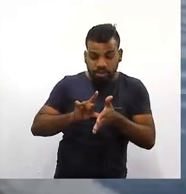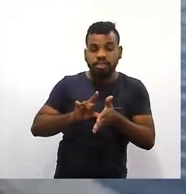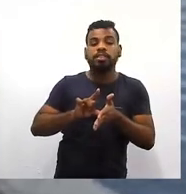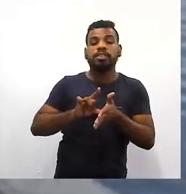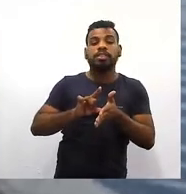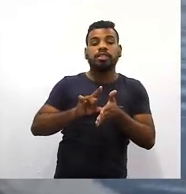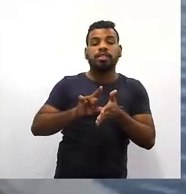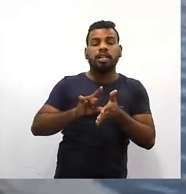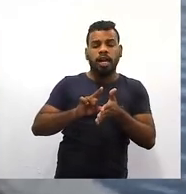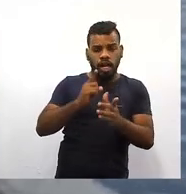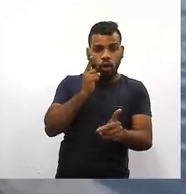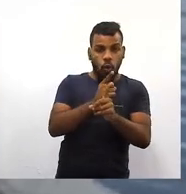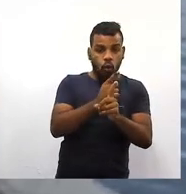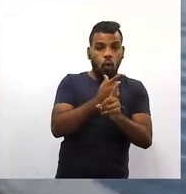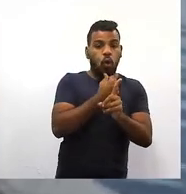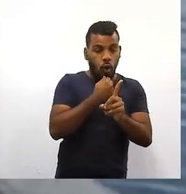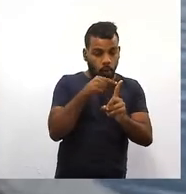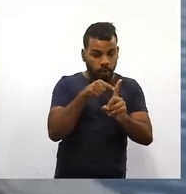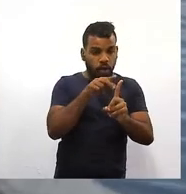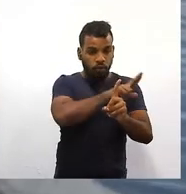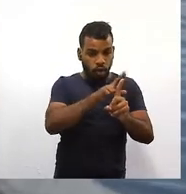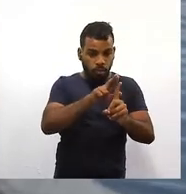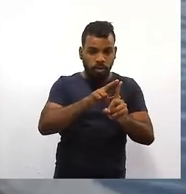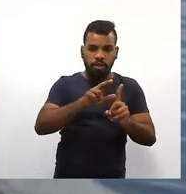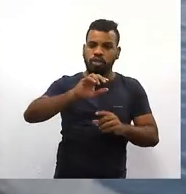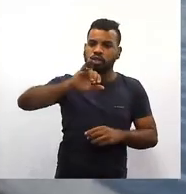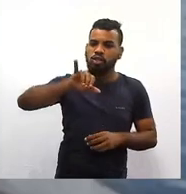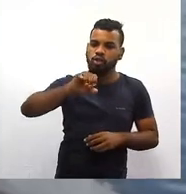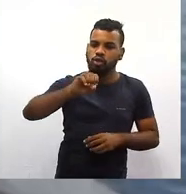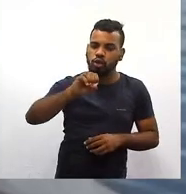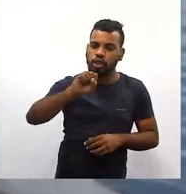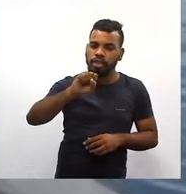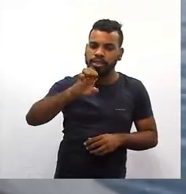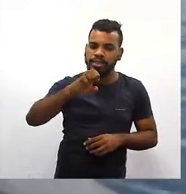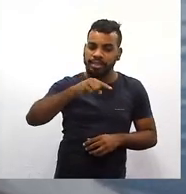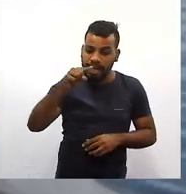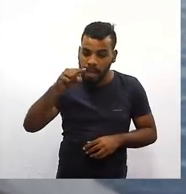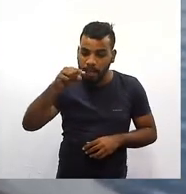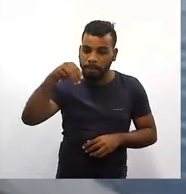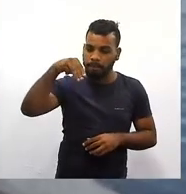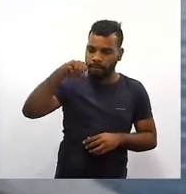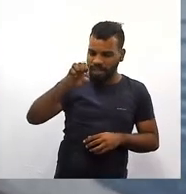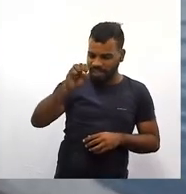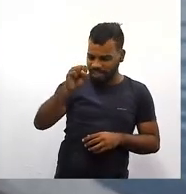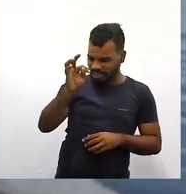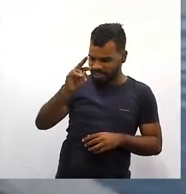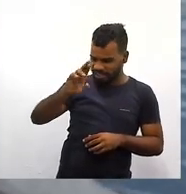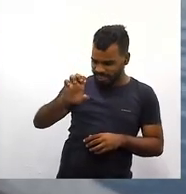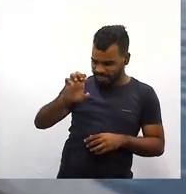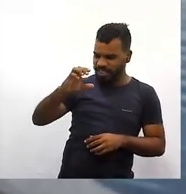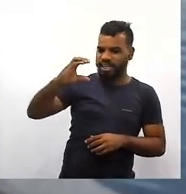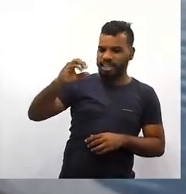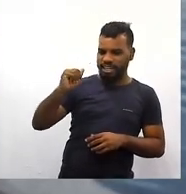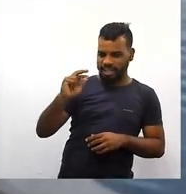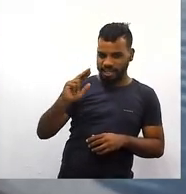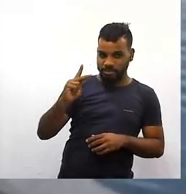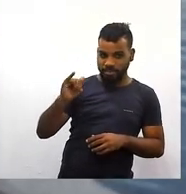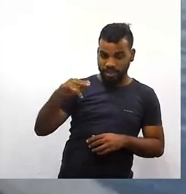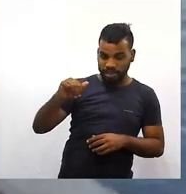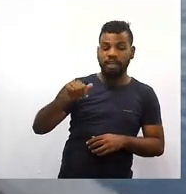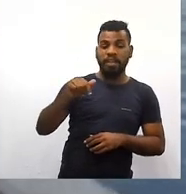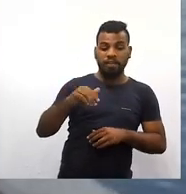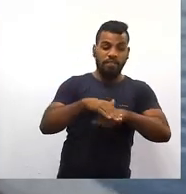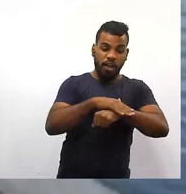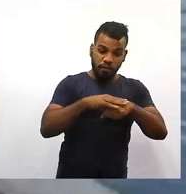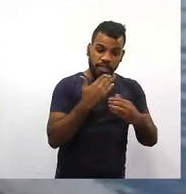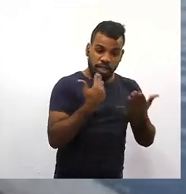com um rapaz chamado Seu José Mestre Carpina, que vai conversar com Severino e tentar